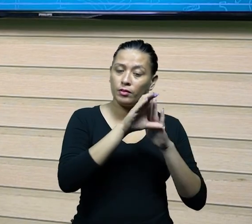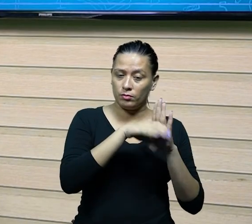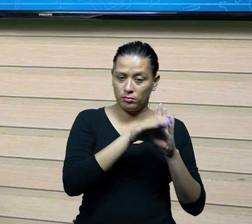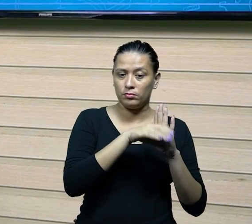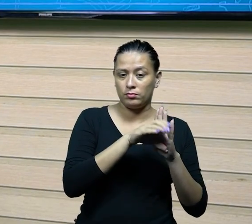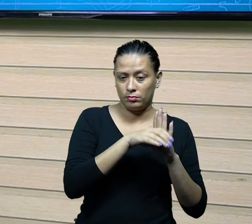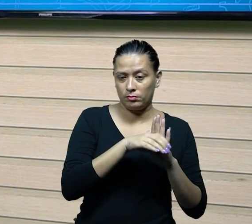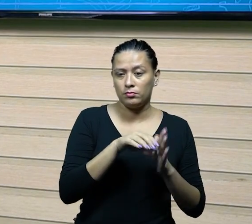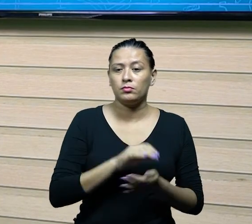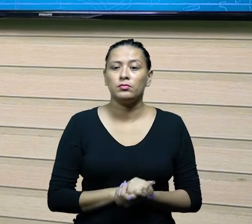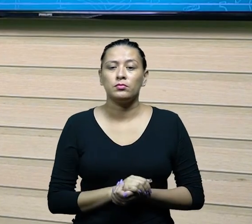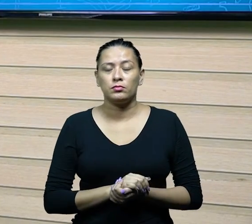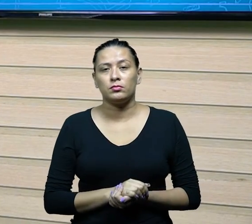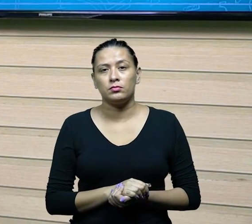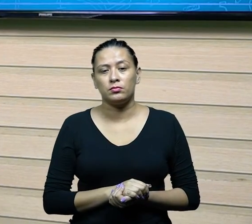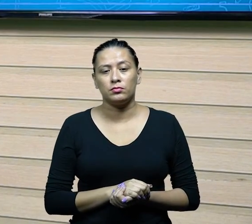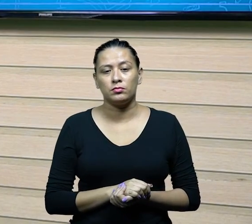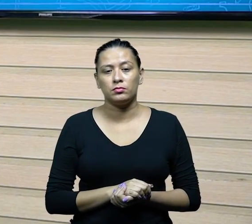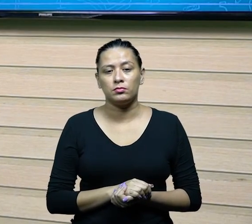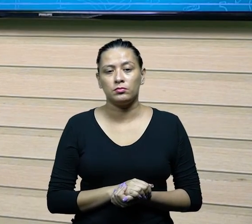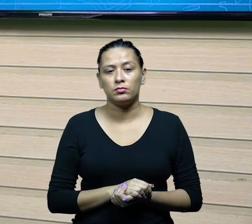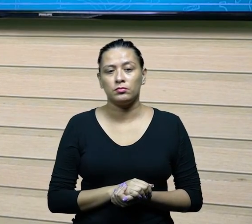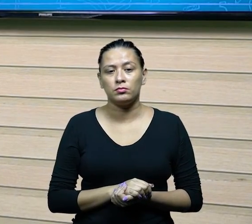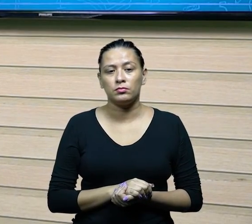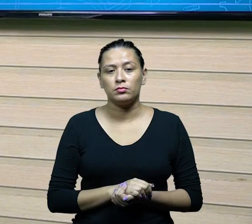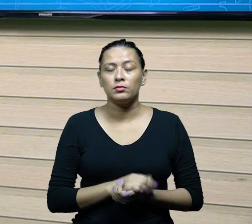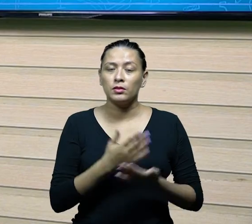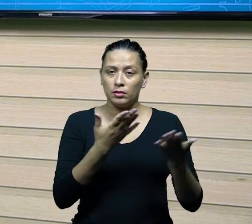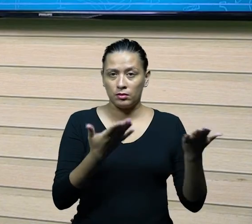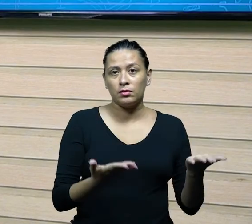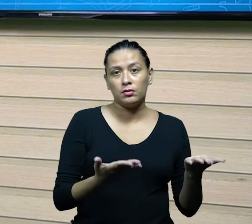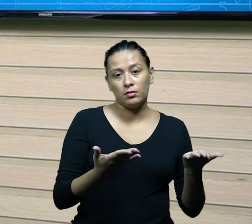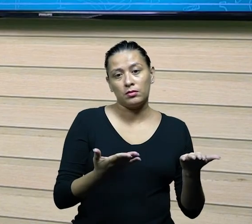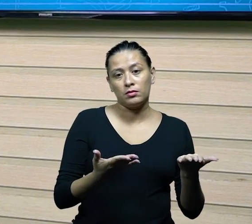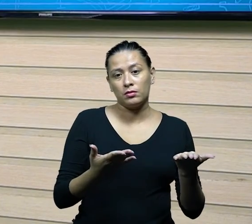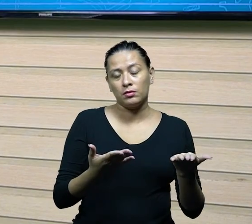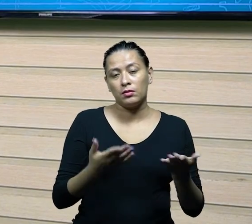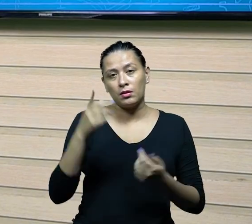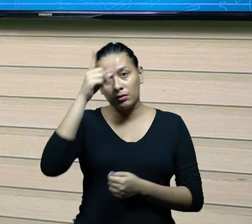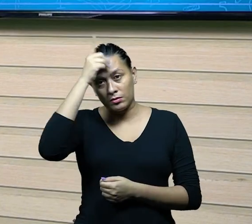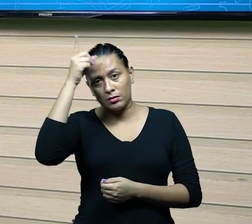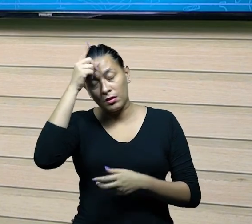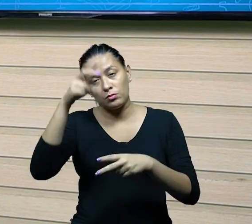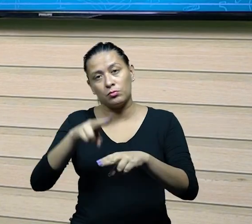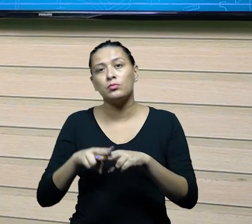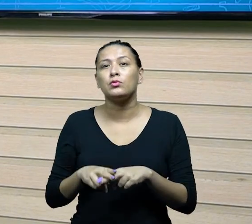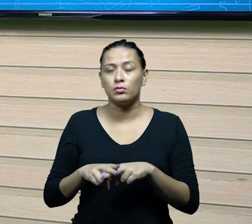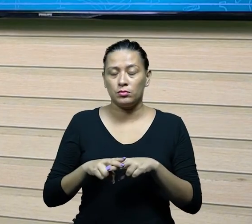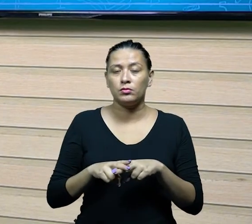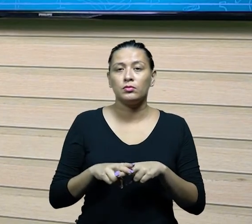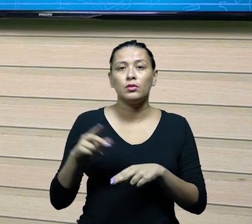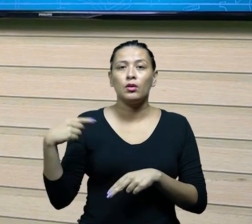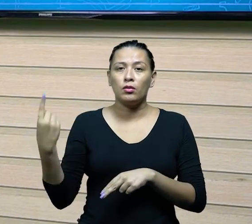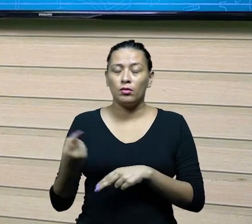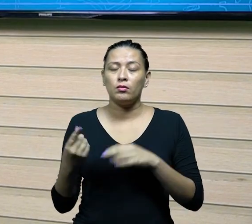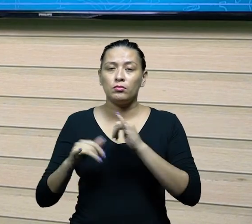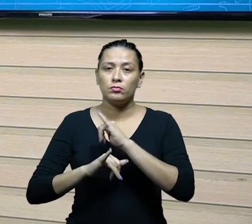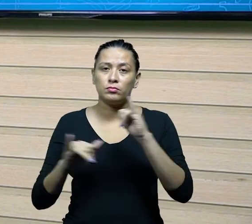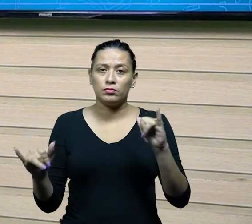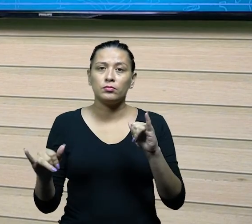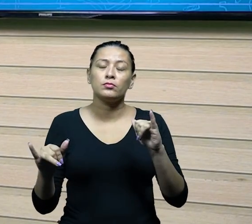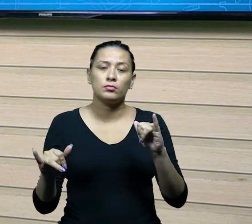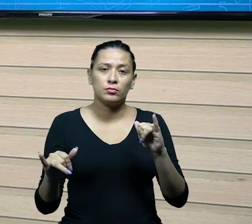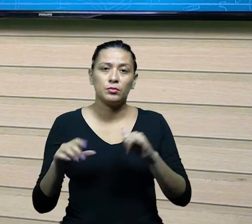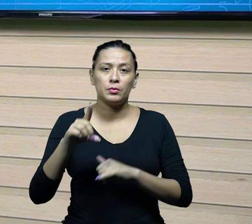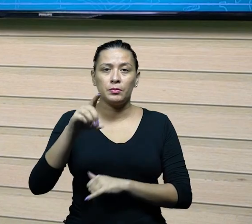né que são elaborados Os Vingadores é por isso que a gente sempre falou lá no início da aula que a corrente majoritária né